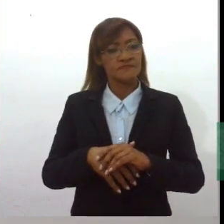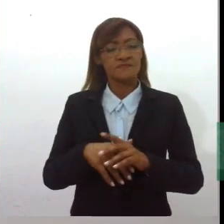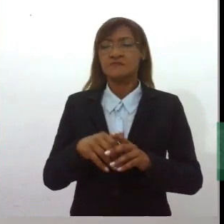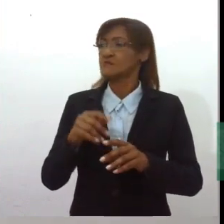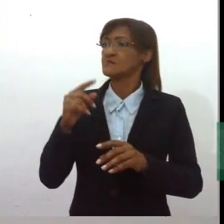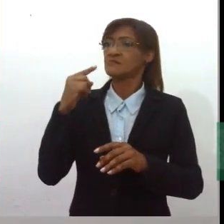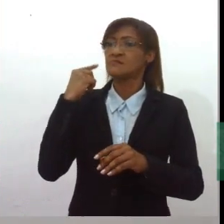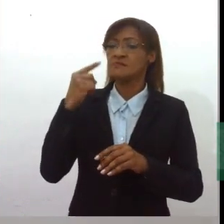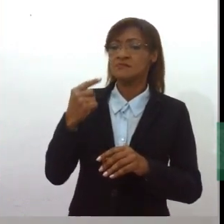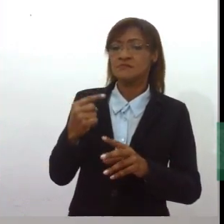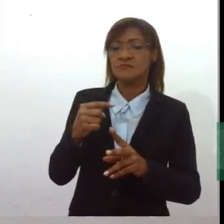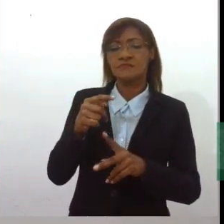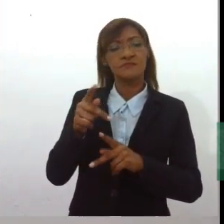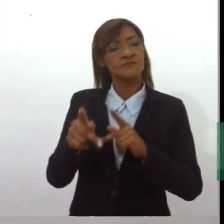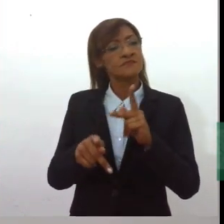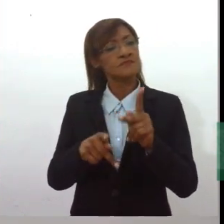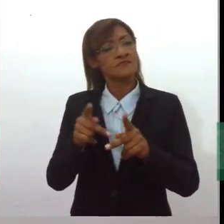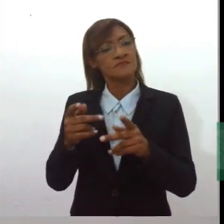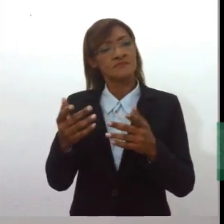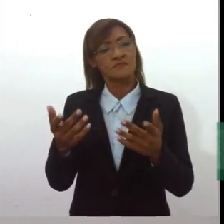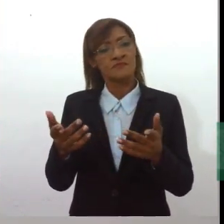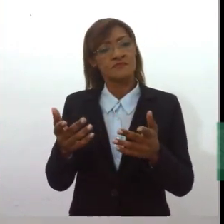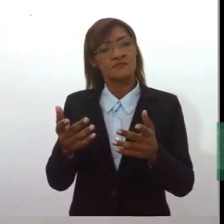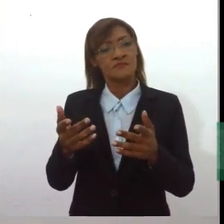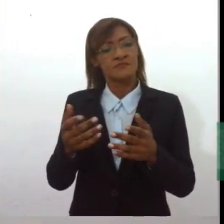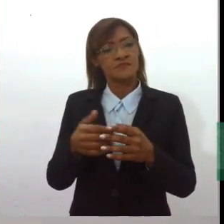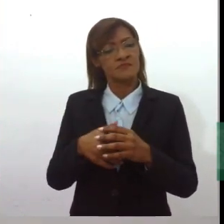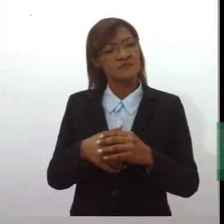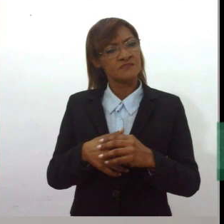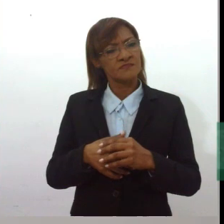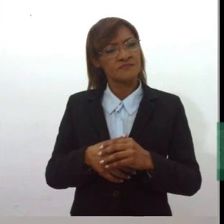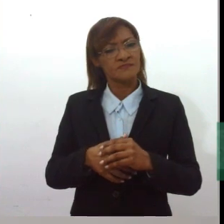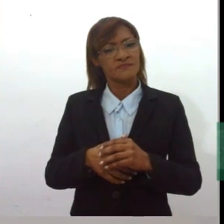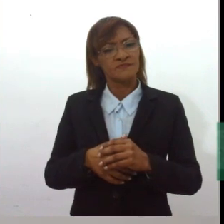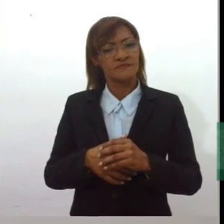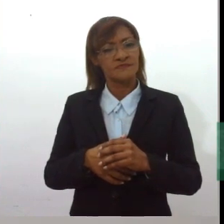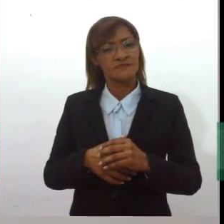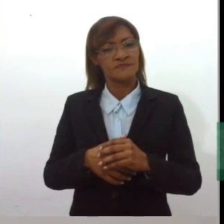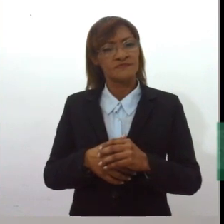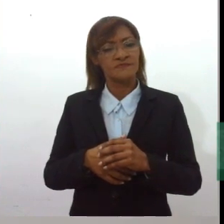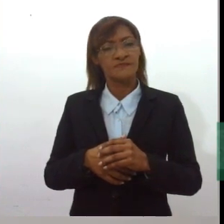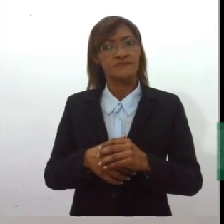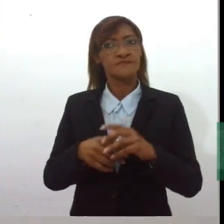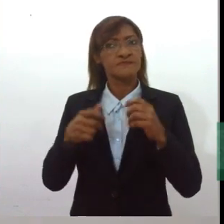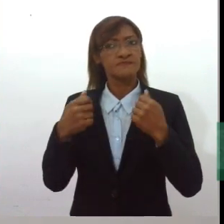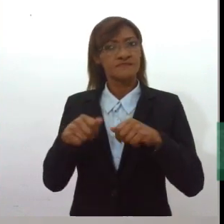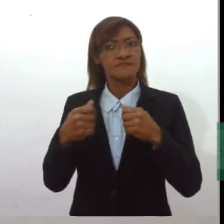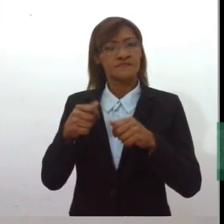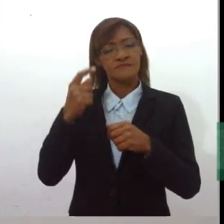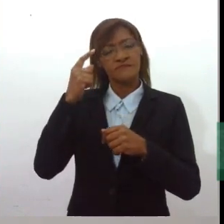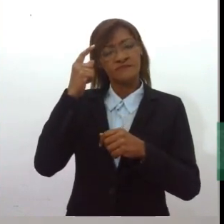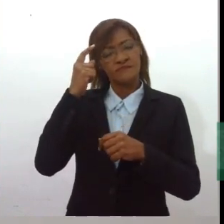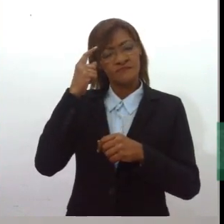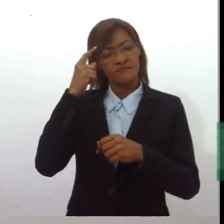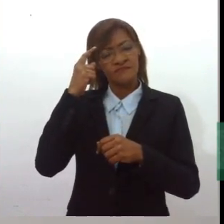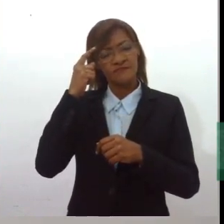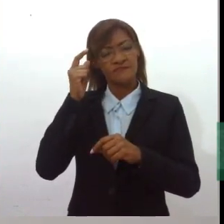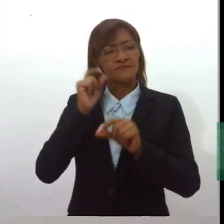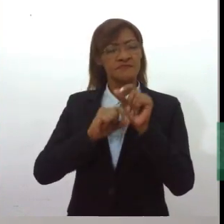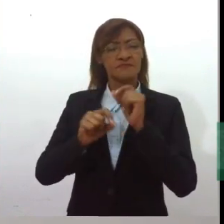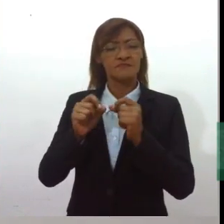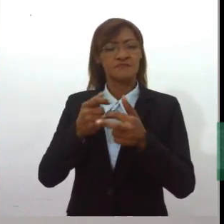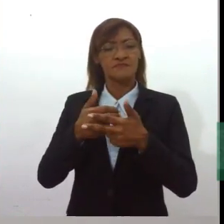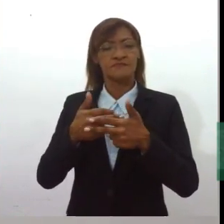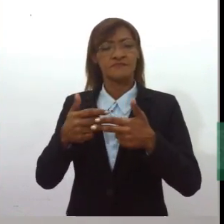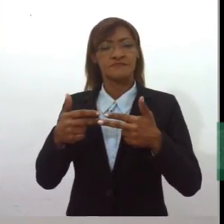população porque você tá jogando veneno na cidade né então tem que ser repensado várias coisas eu concordo